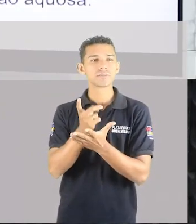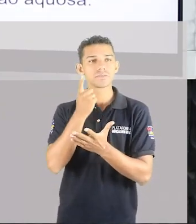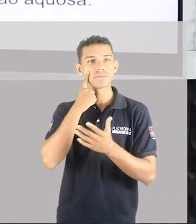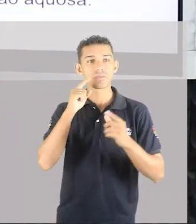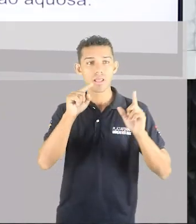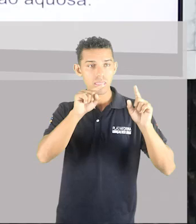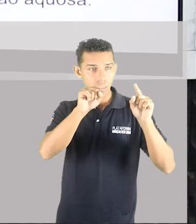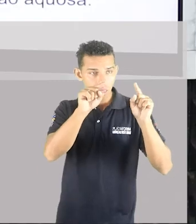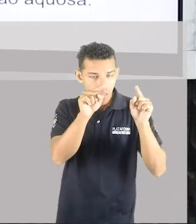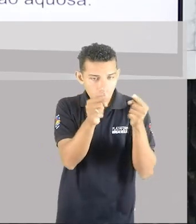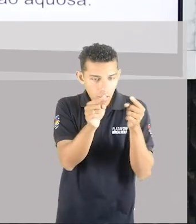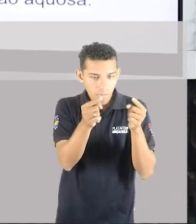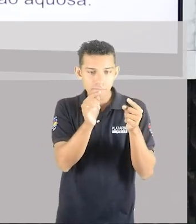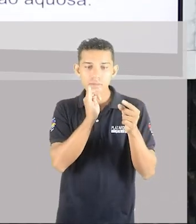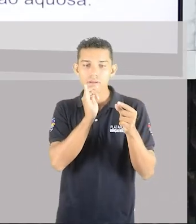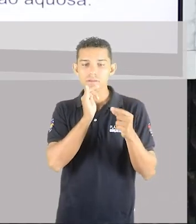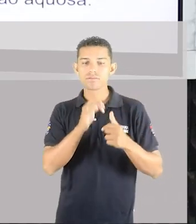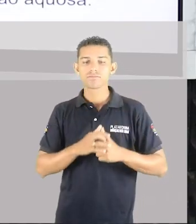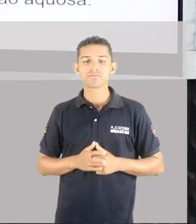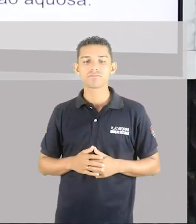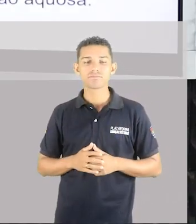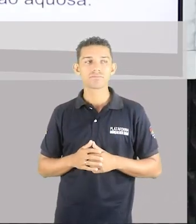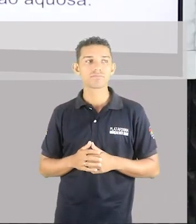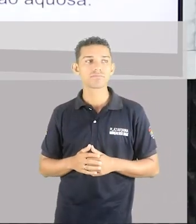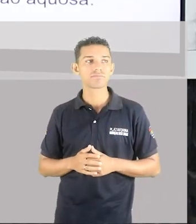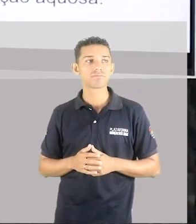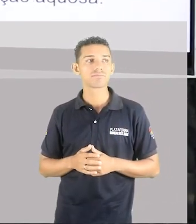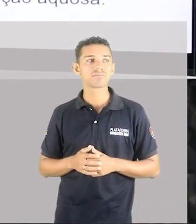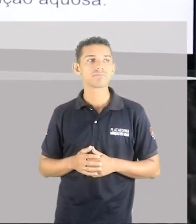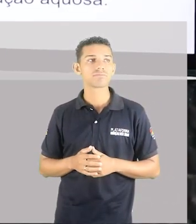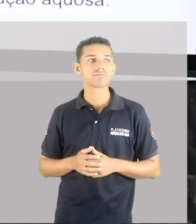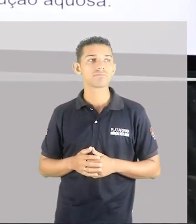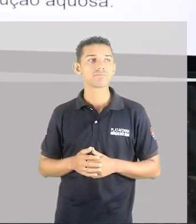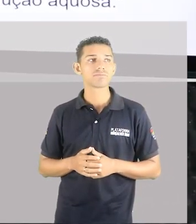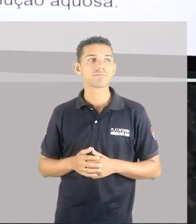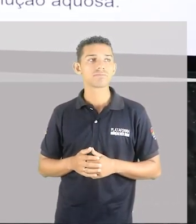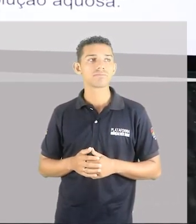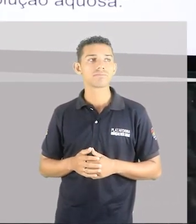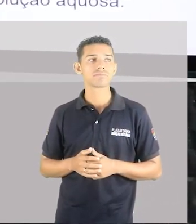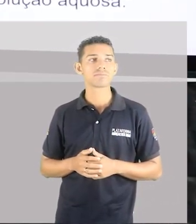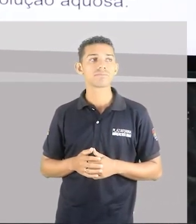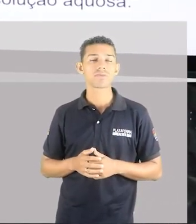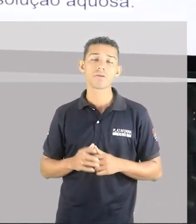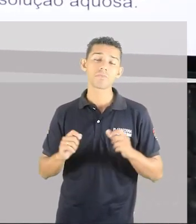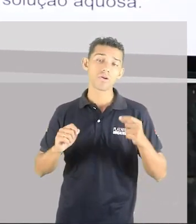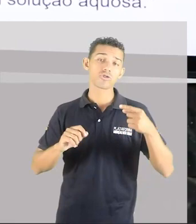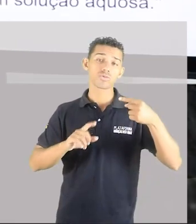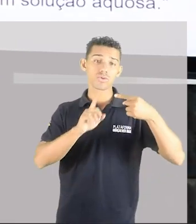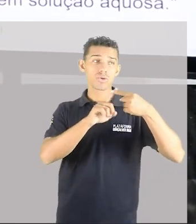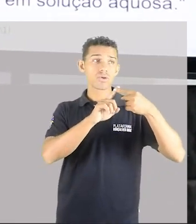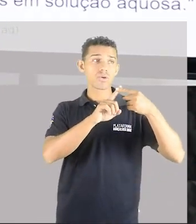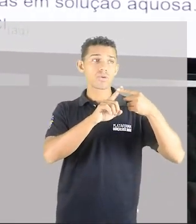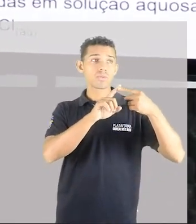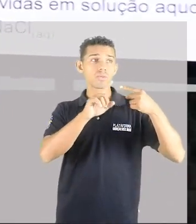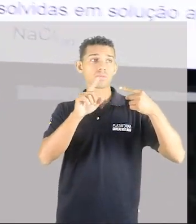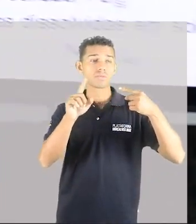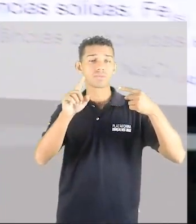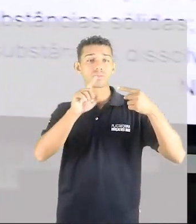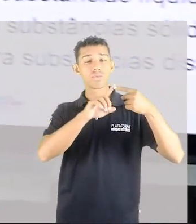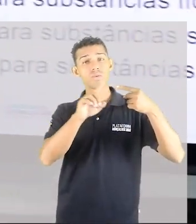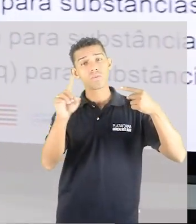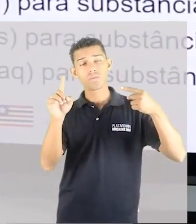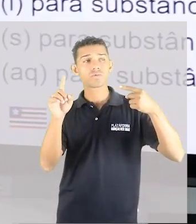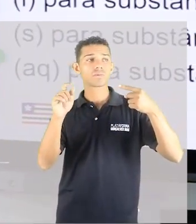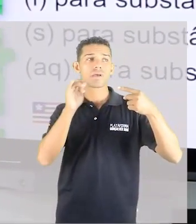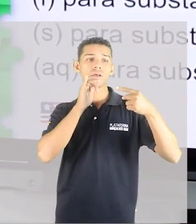parênteses embaixo, se eu chego bem aqui embaixo, ó, e eu coloco um parênteses, eu posso colocar aqui o meio ou o estado